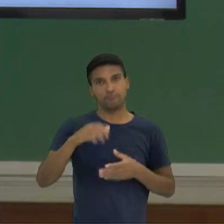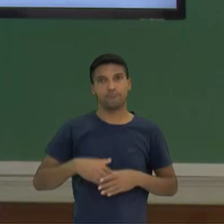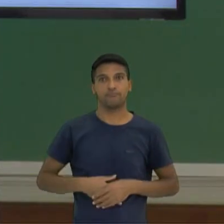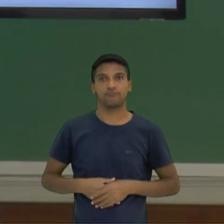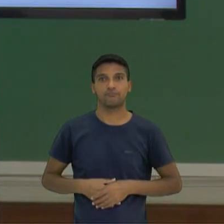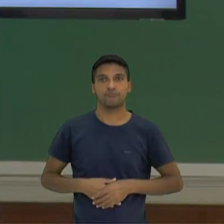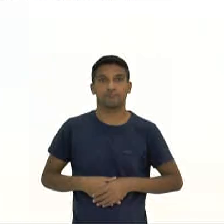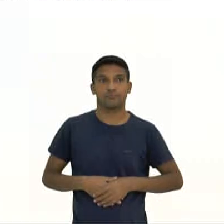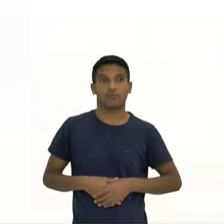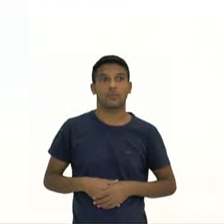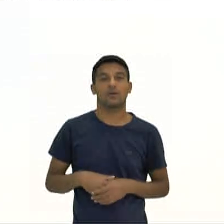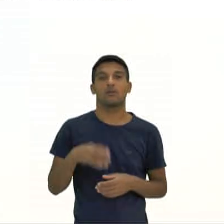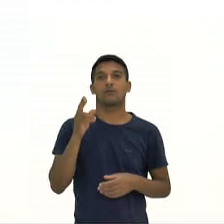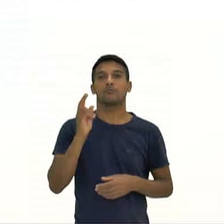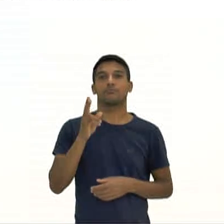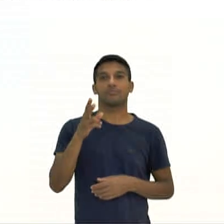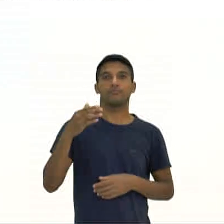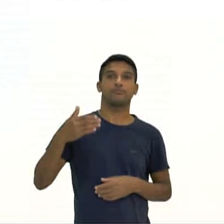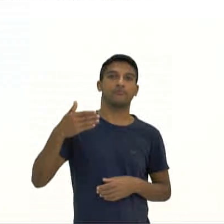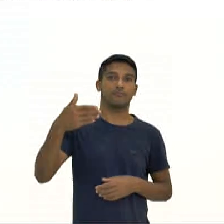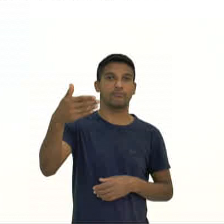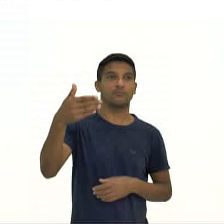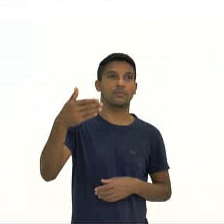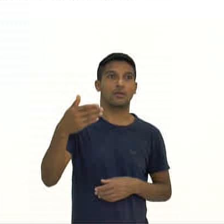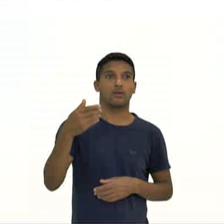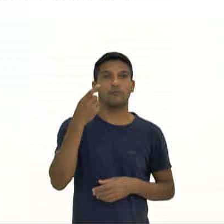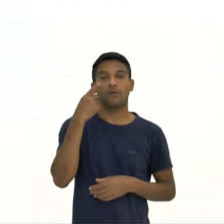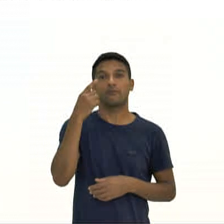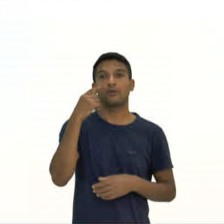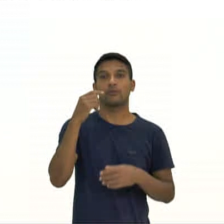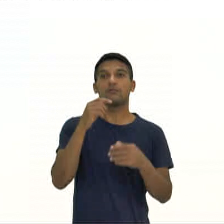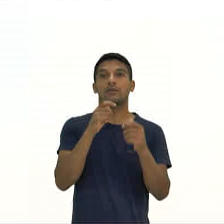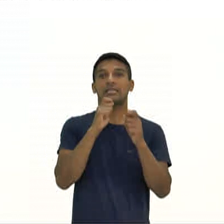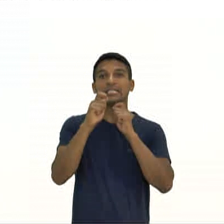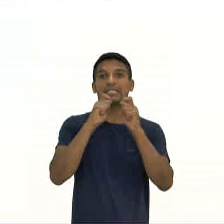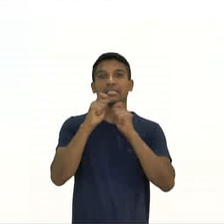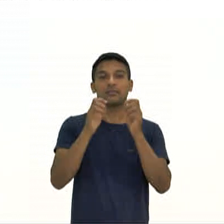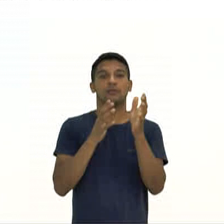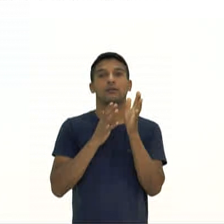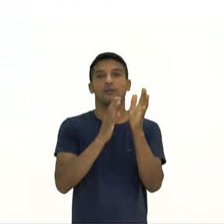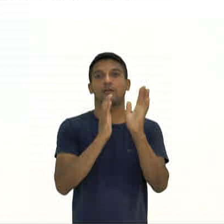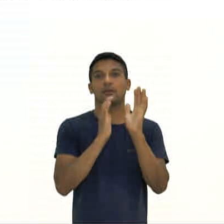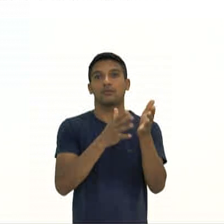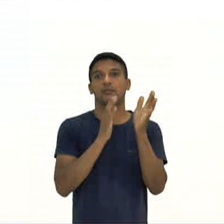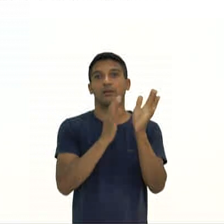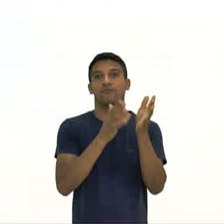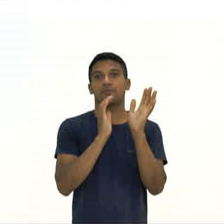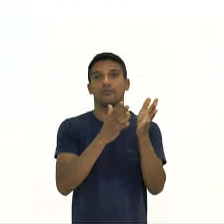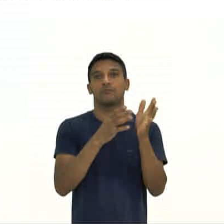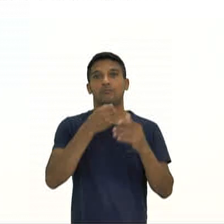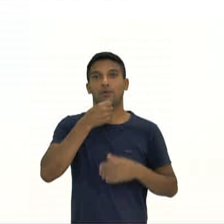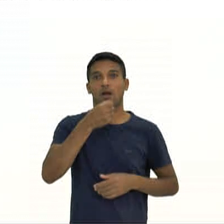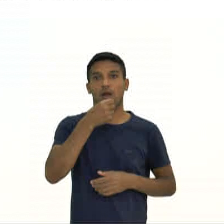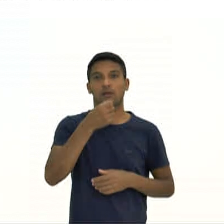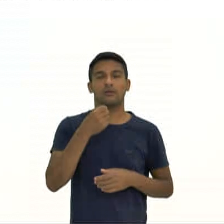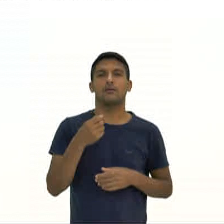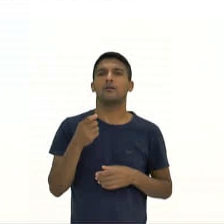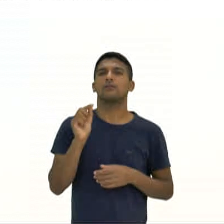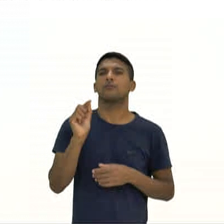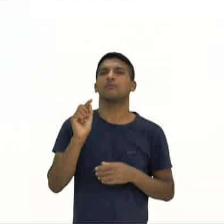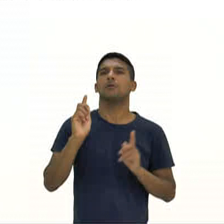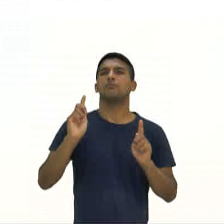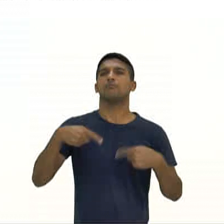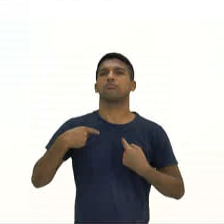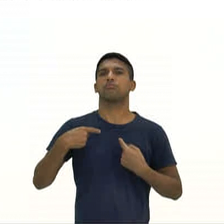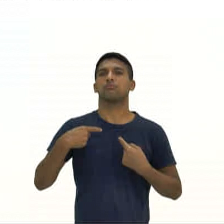Vamos à sequência, à contextualização da nossa entrevista. O grande desafio para o jovem é decidir qual profissão